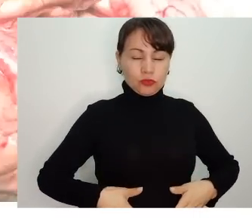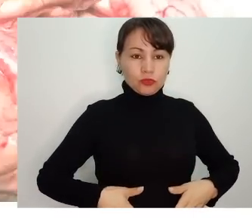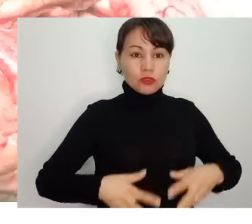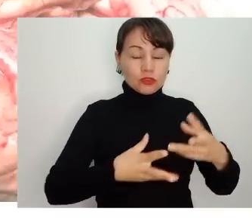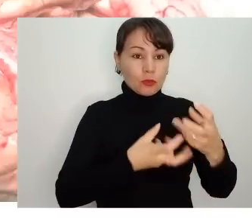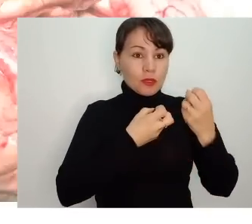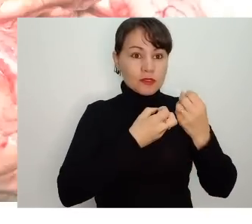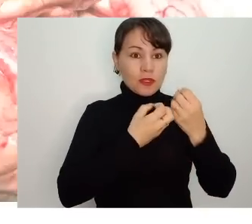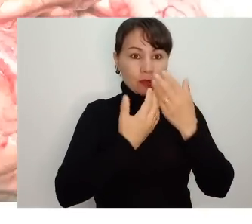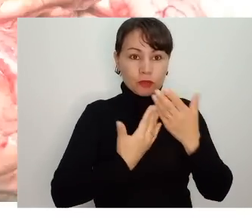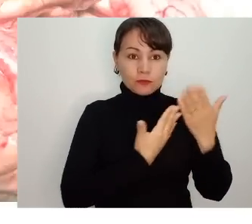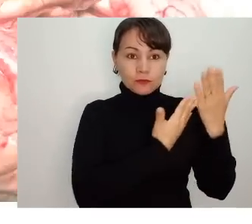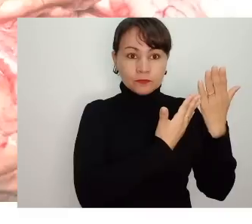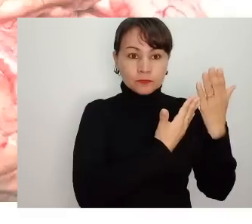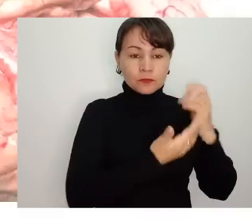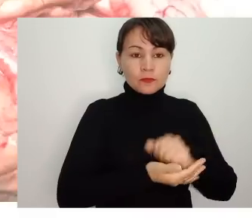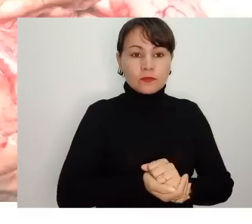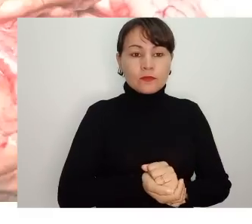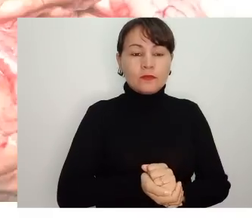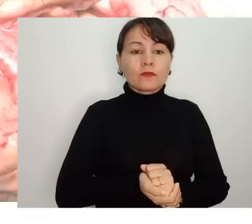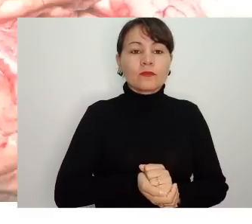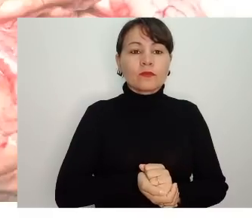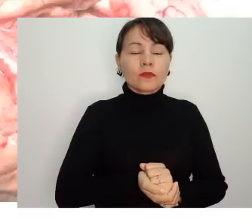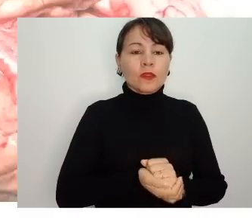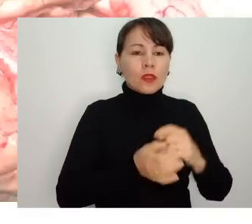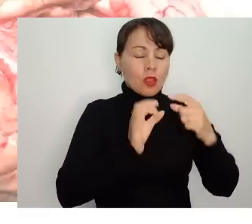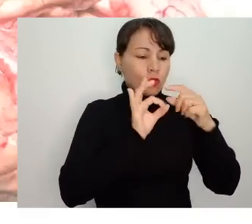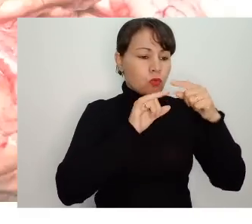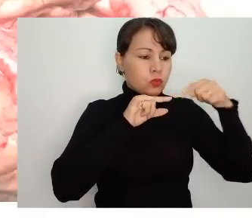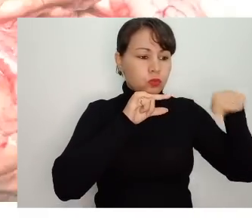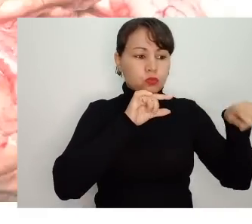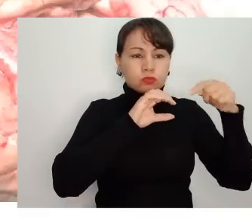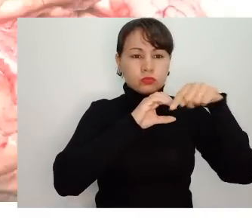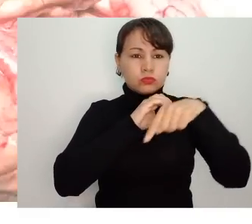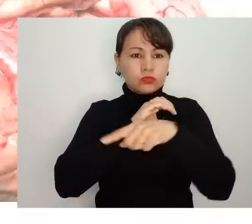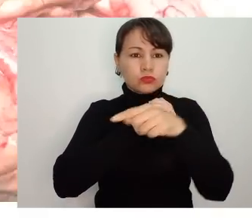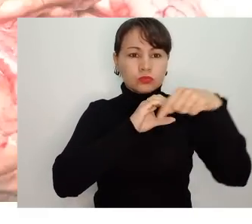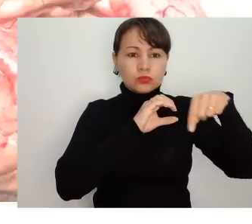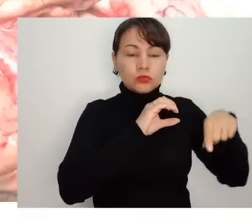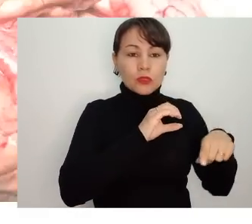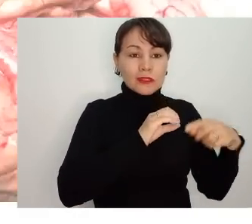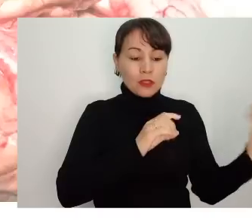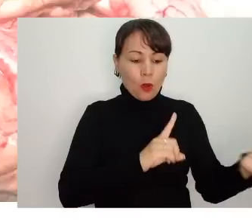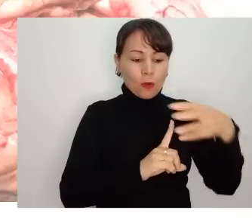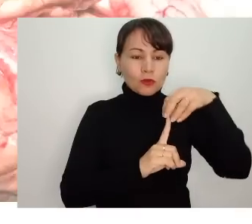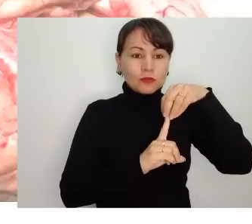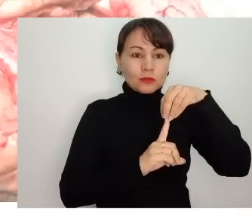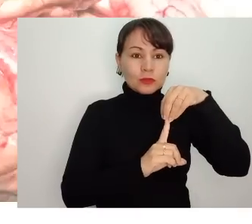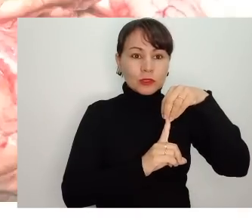artérias, que a gente pode ver aqui na imagem ao lado. Essas artérias são as artérias